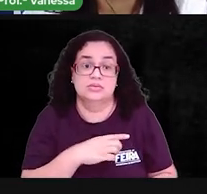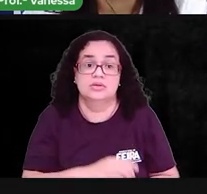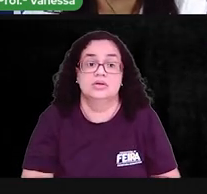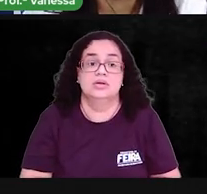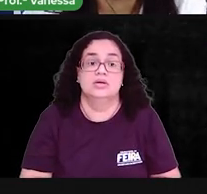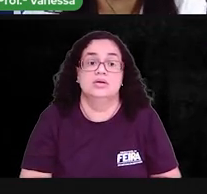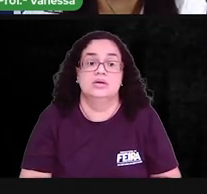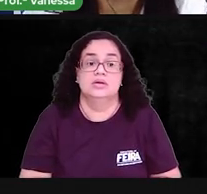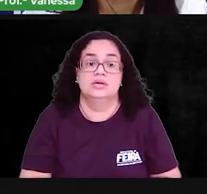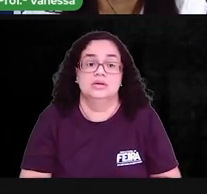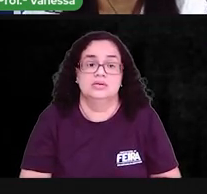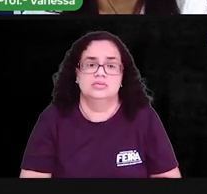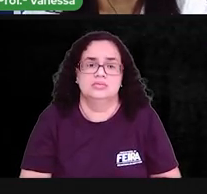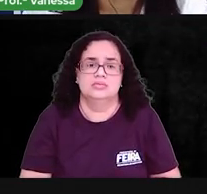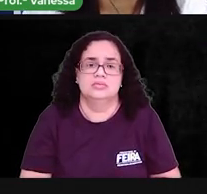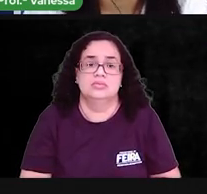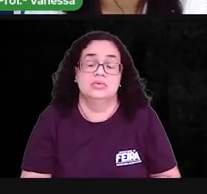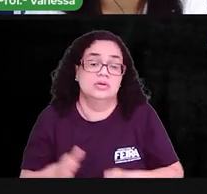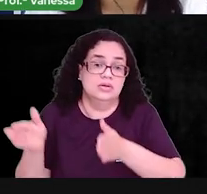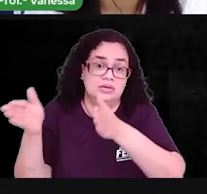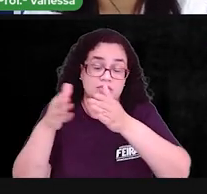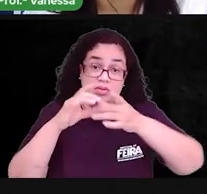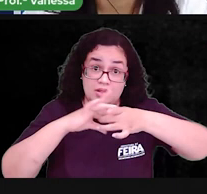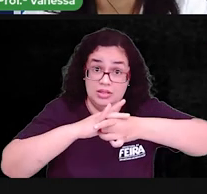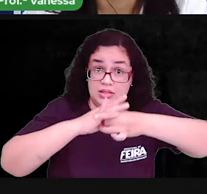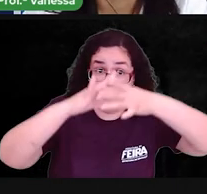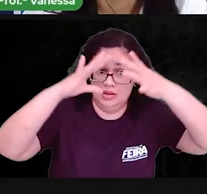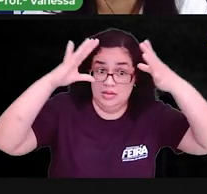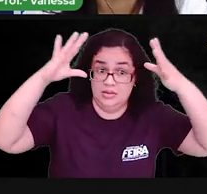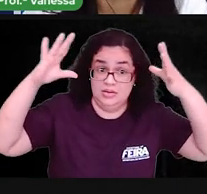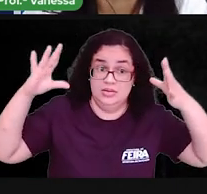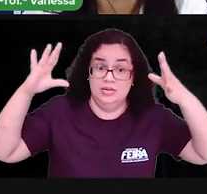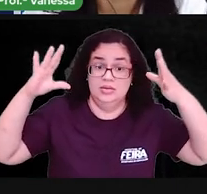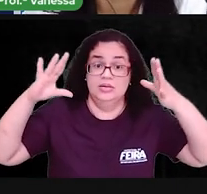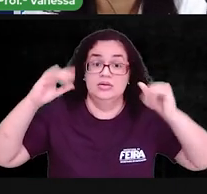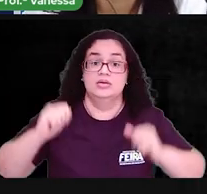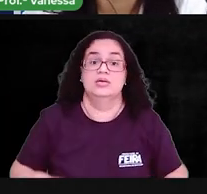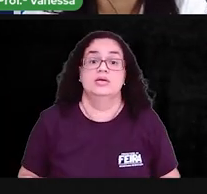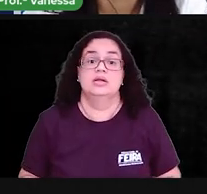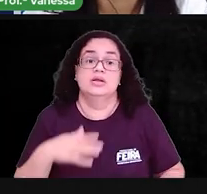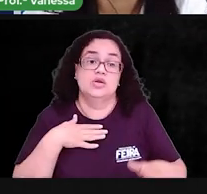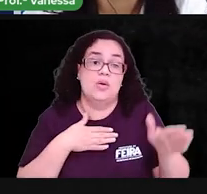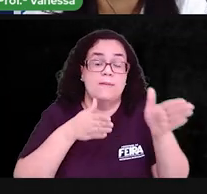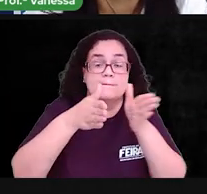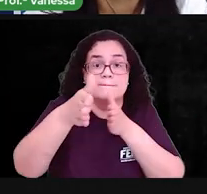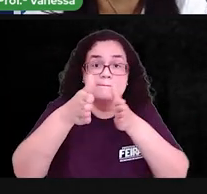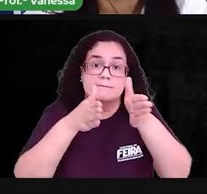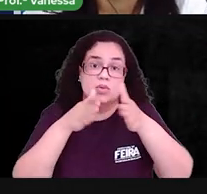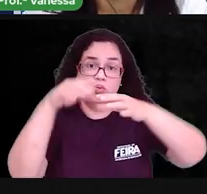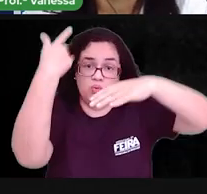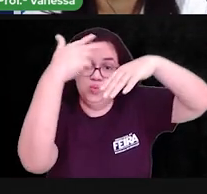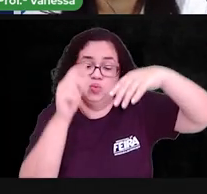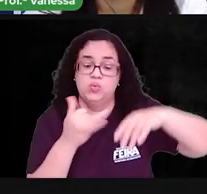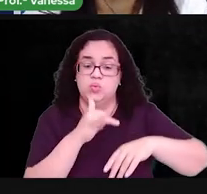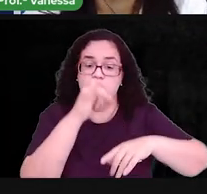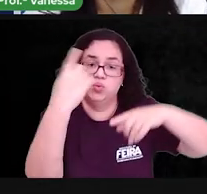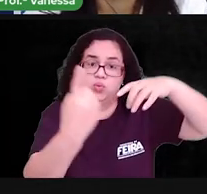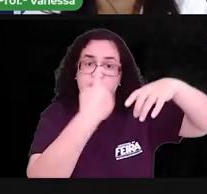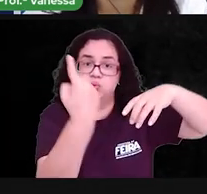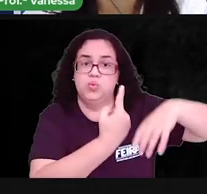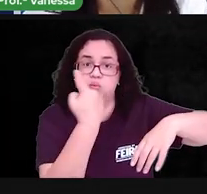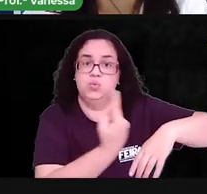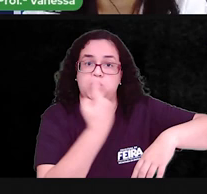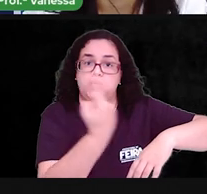presas por Barreiras ONU liberado ela passa por grupos e provoca o movimento de turbinas e